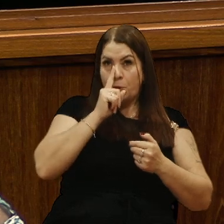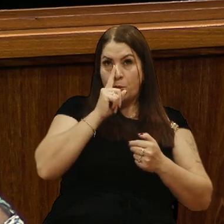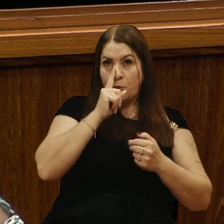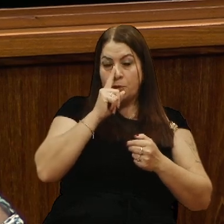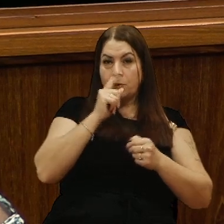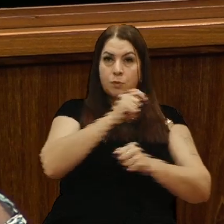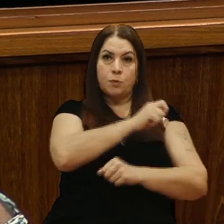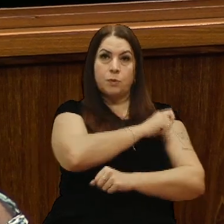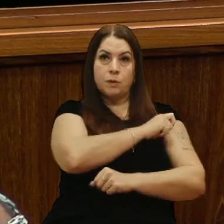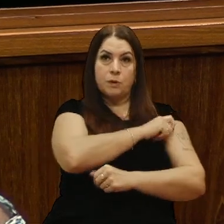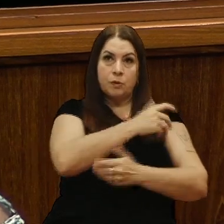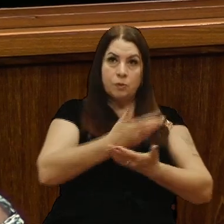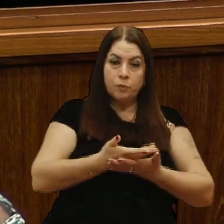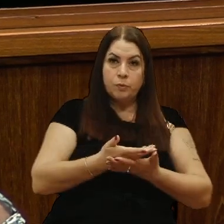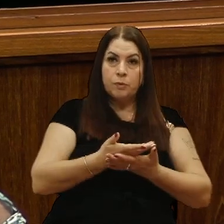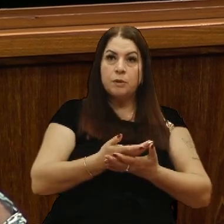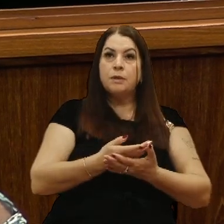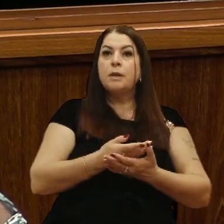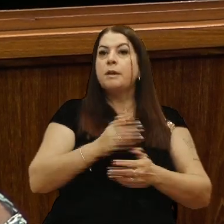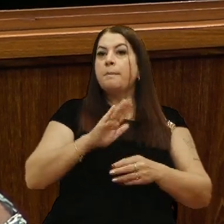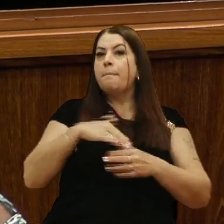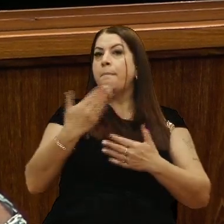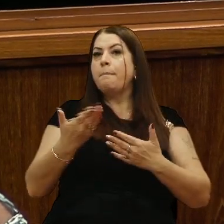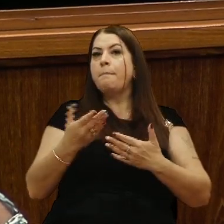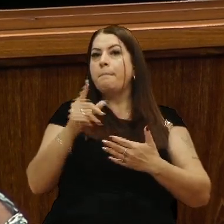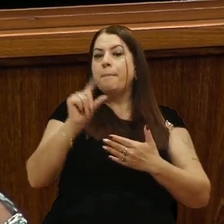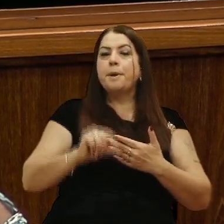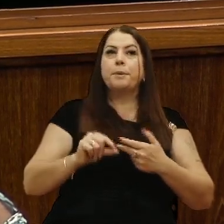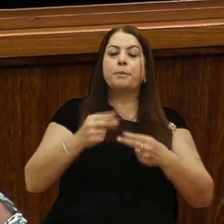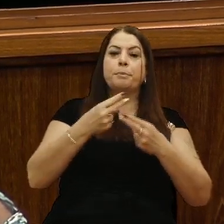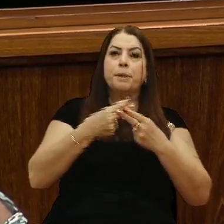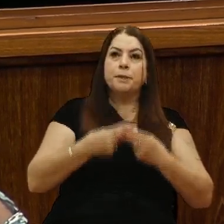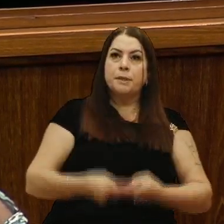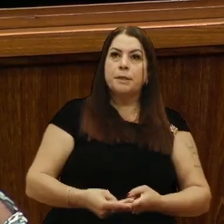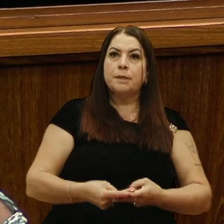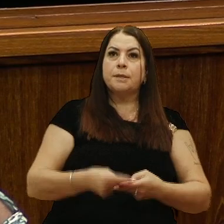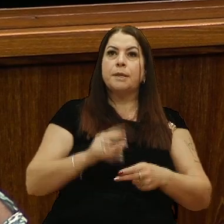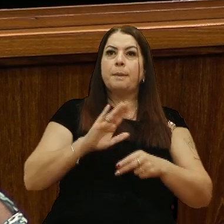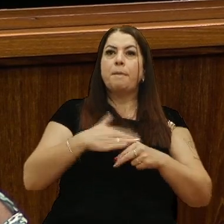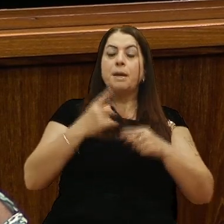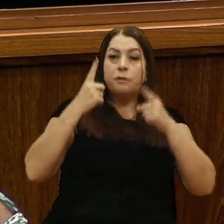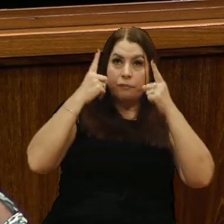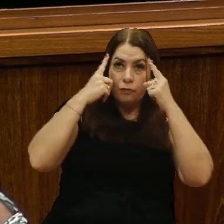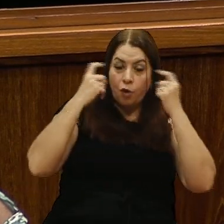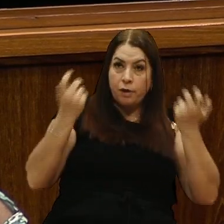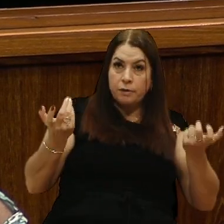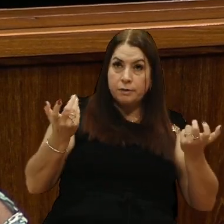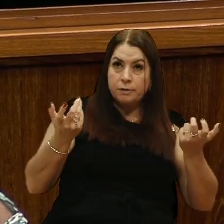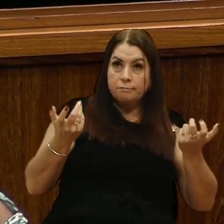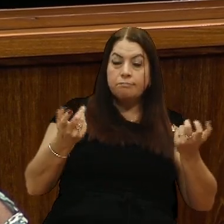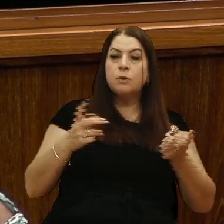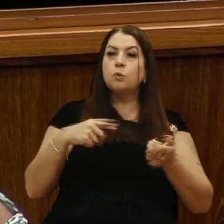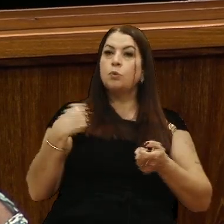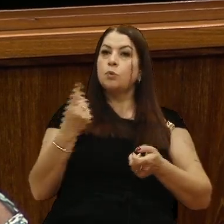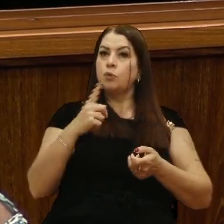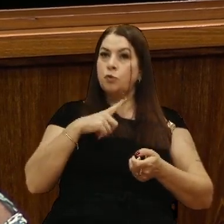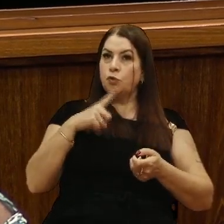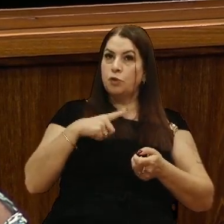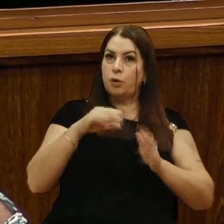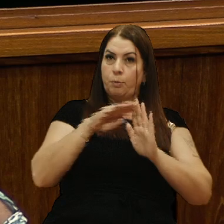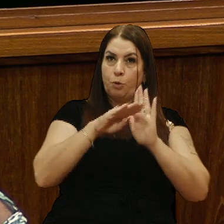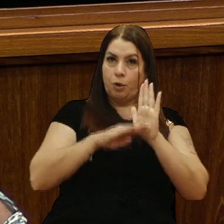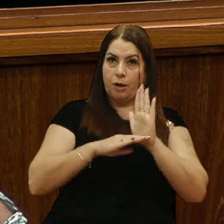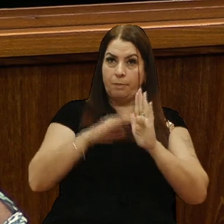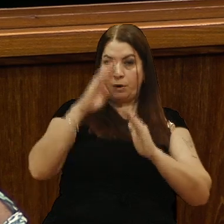os estudantes, que estão cada vez com menos paciência, mais violentos. Quando nós tínhamos programas da